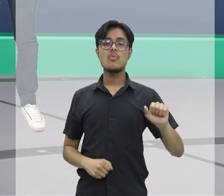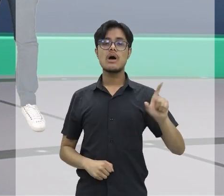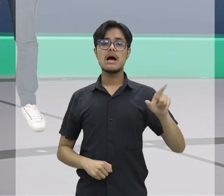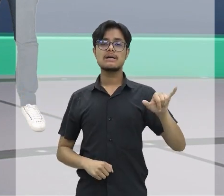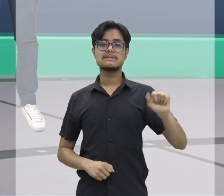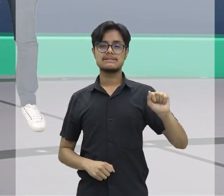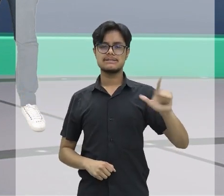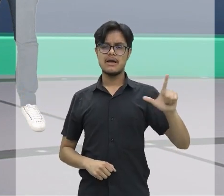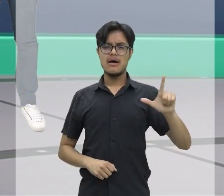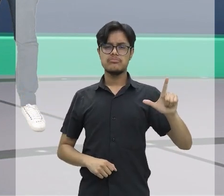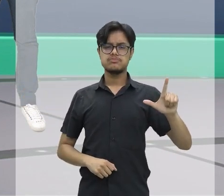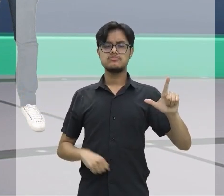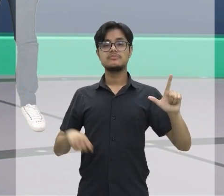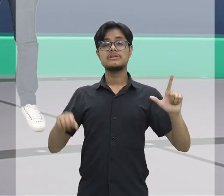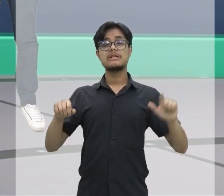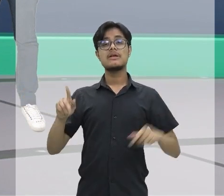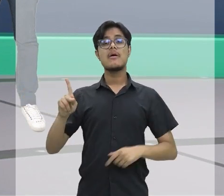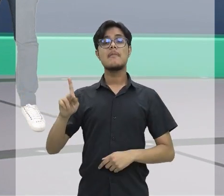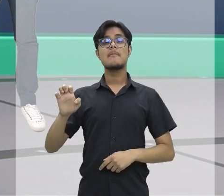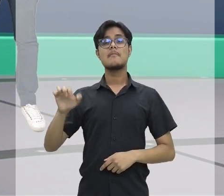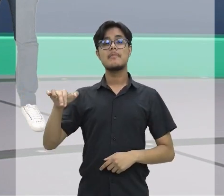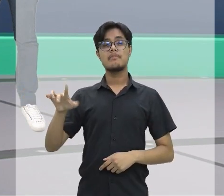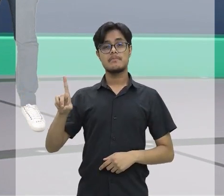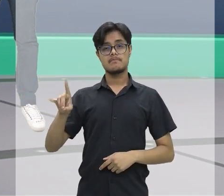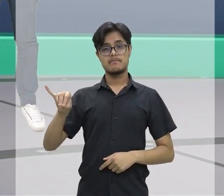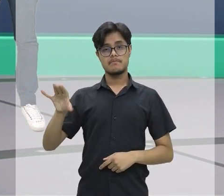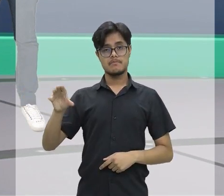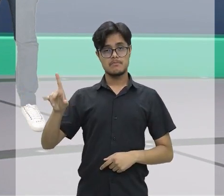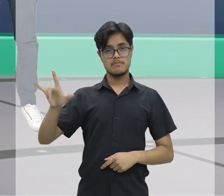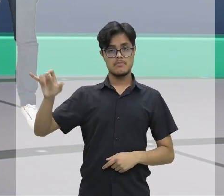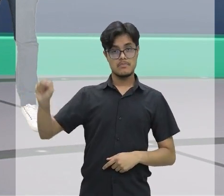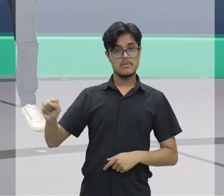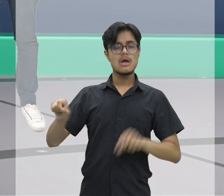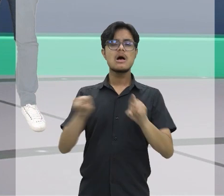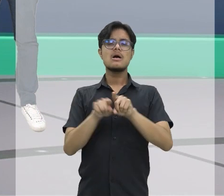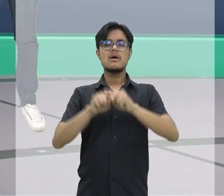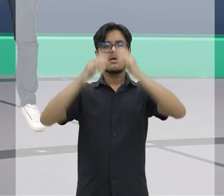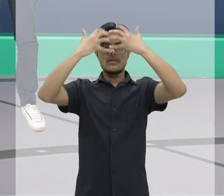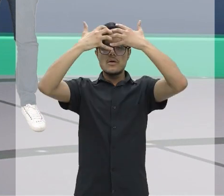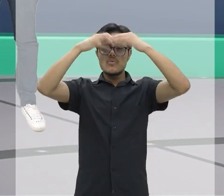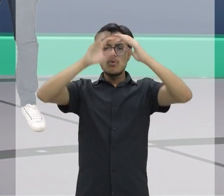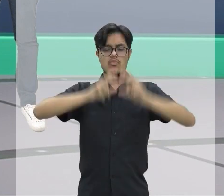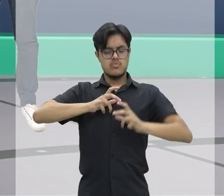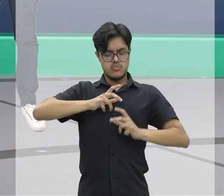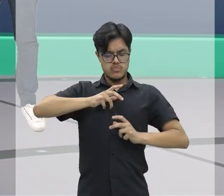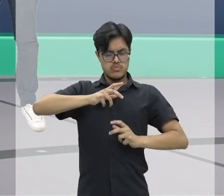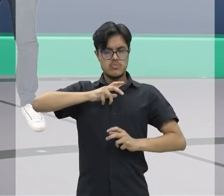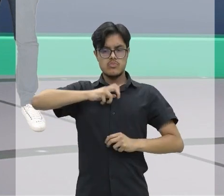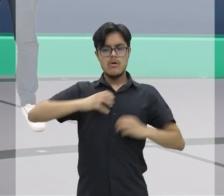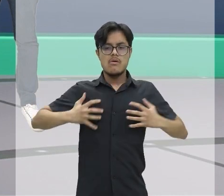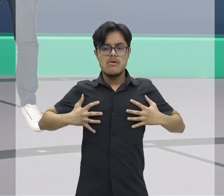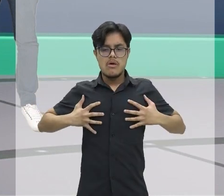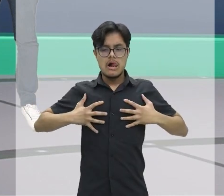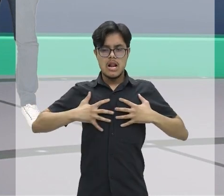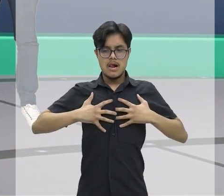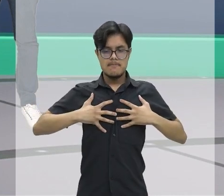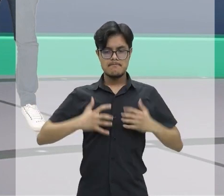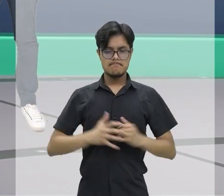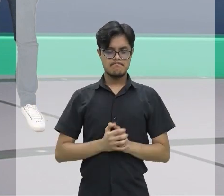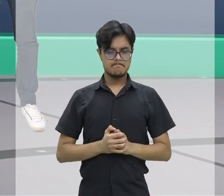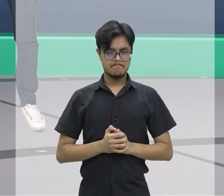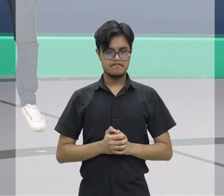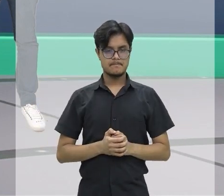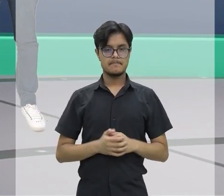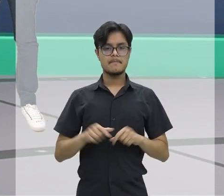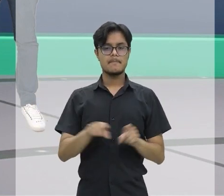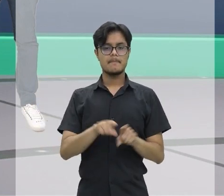mais central aí do nosso esqueleto, onde nós vamos ter os ossos do crânio, a coluna vertebral e também a caixa torácica. Além disso, a gente